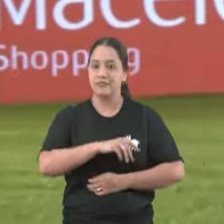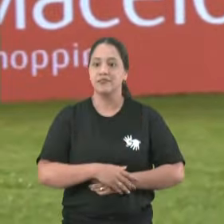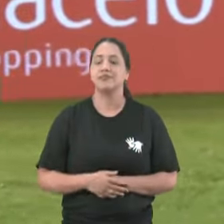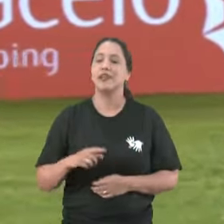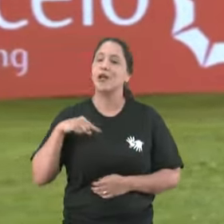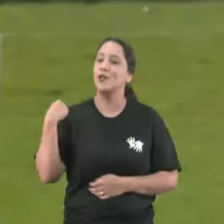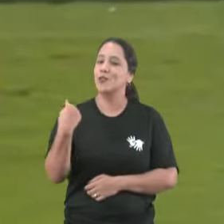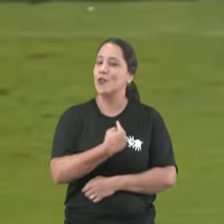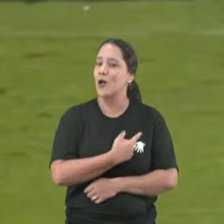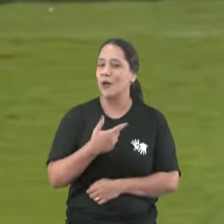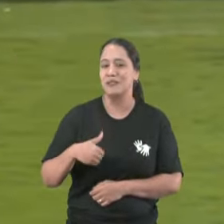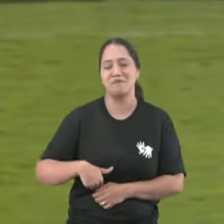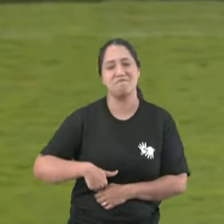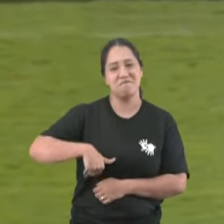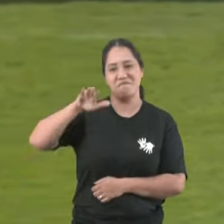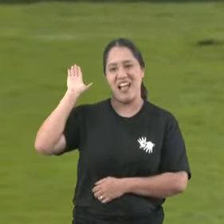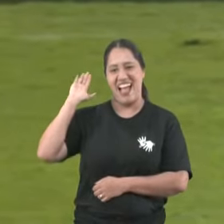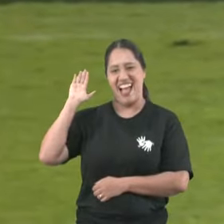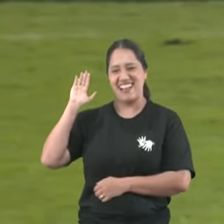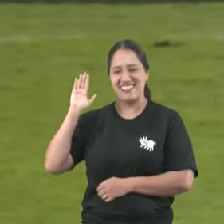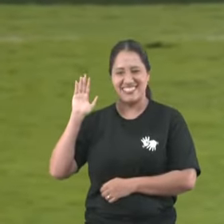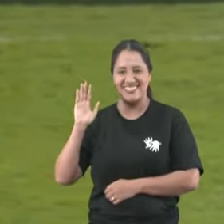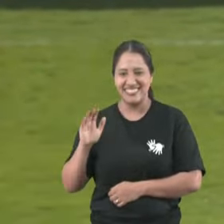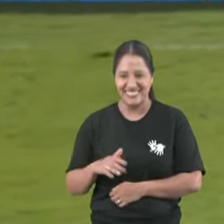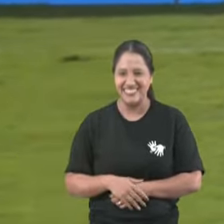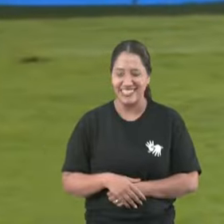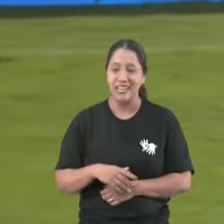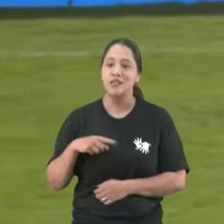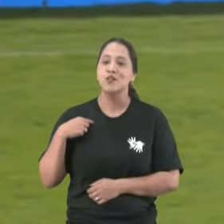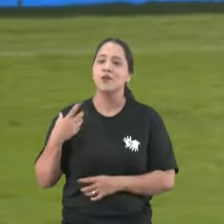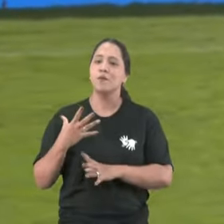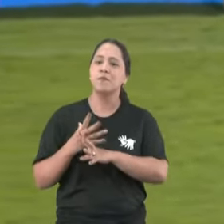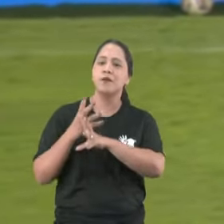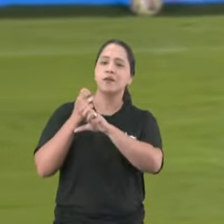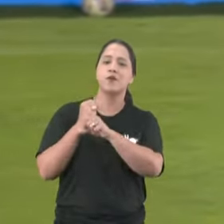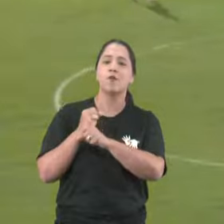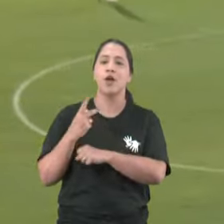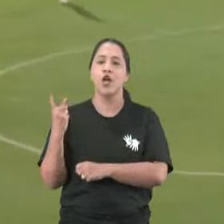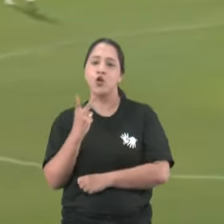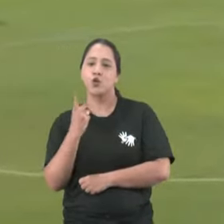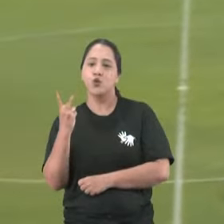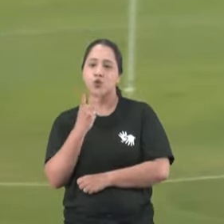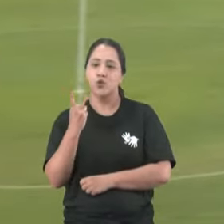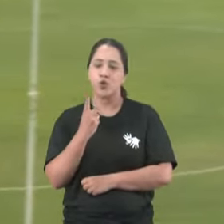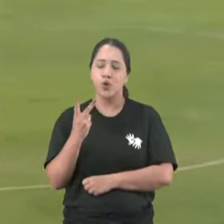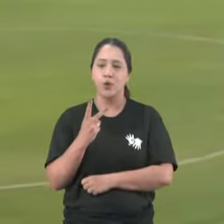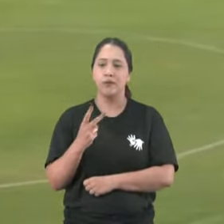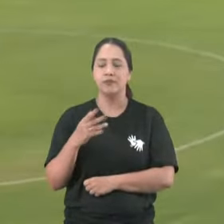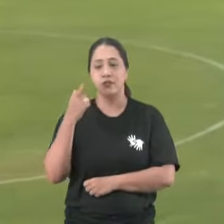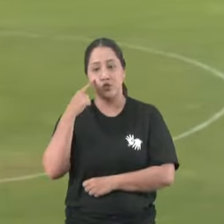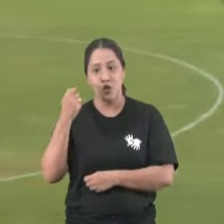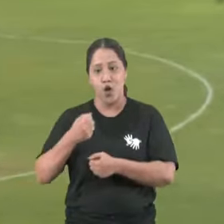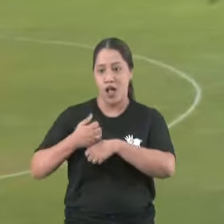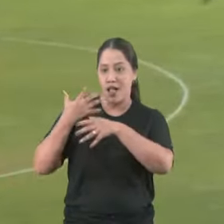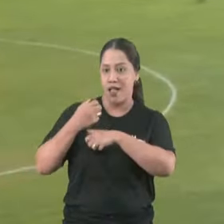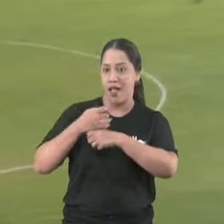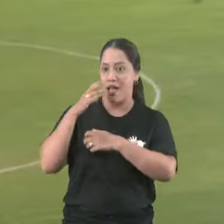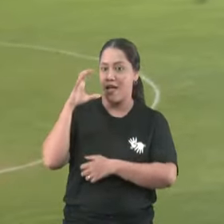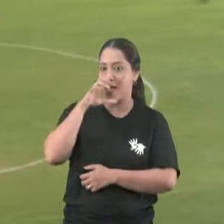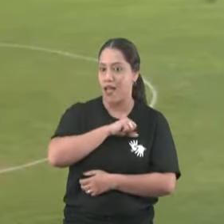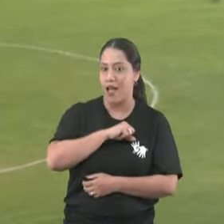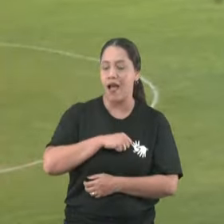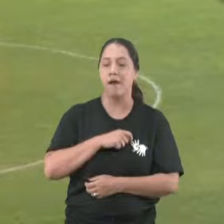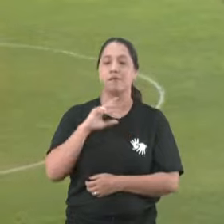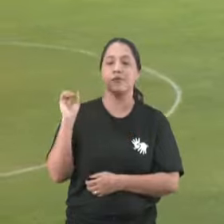Somos mais, Alberto Oliveira. Somando aqui os dois canais, vou dar uma olhada aqui rapidinho,